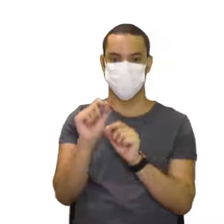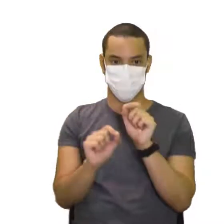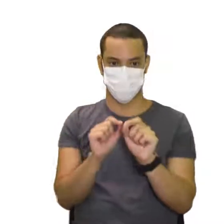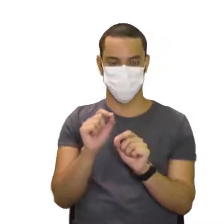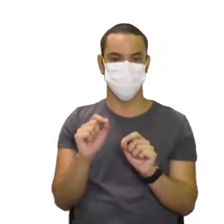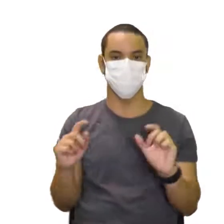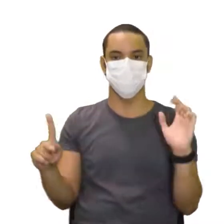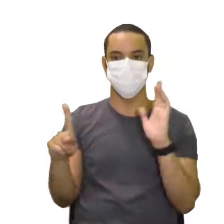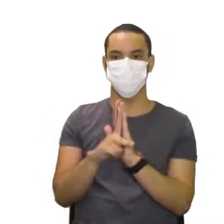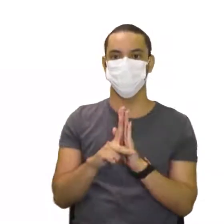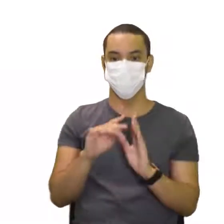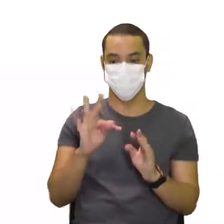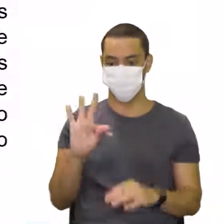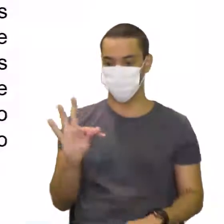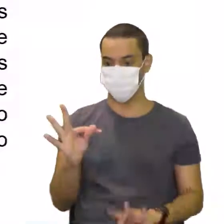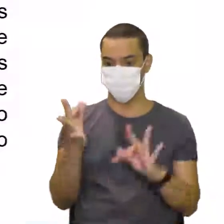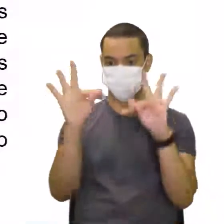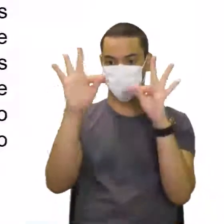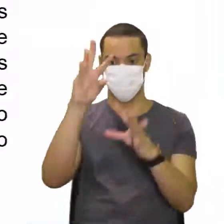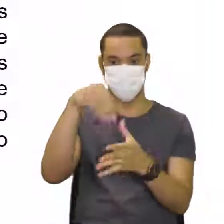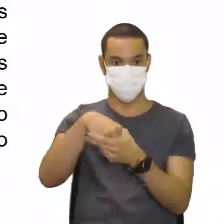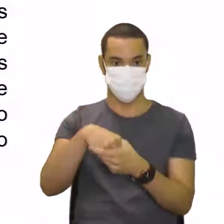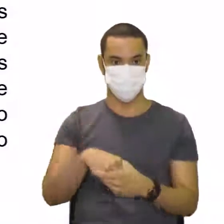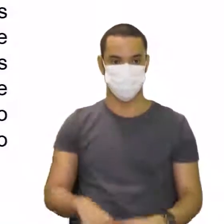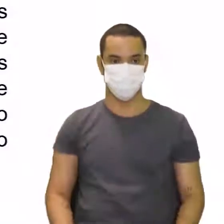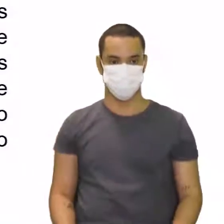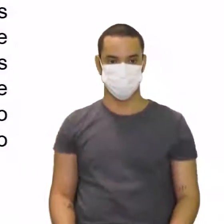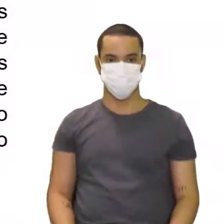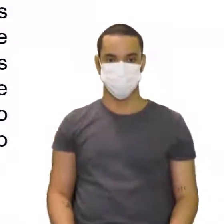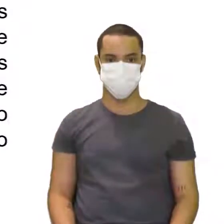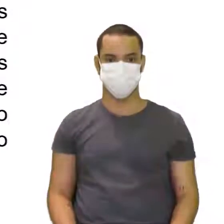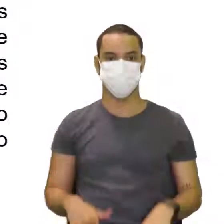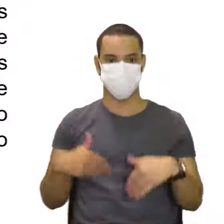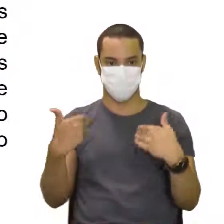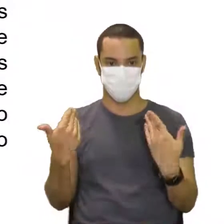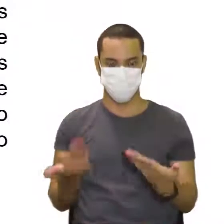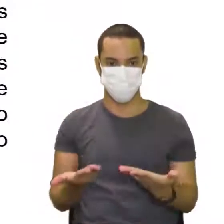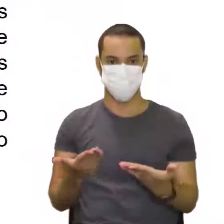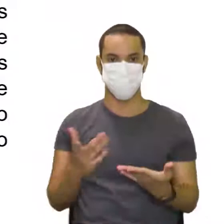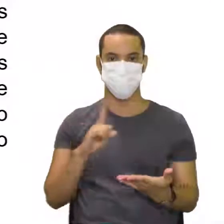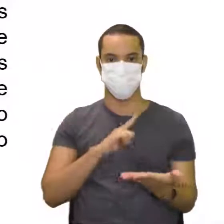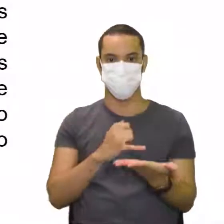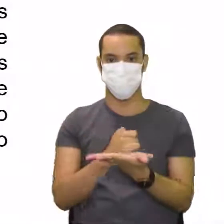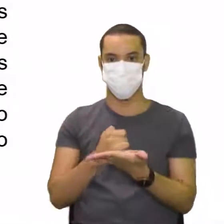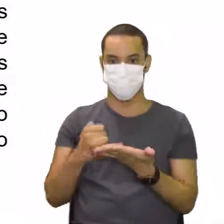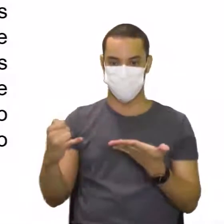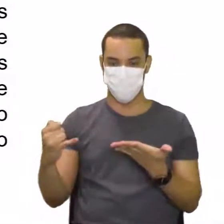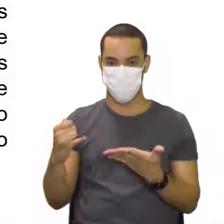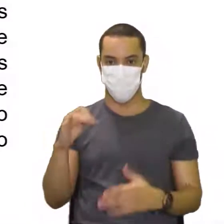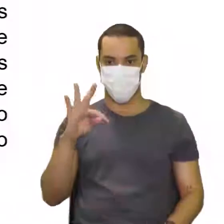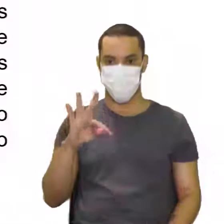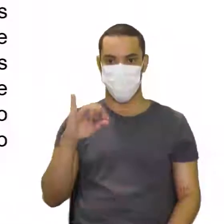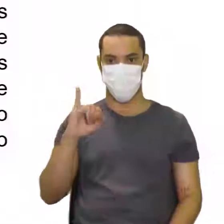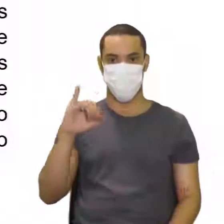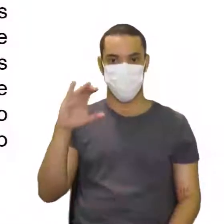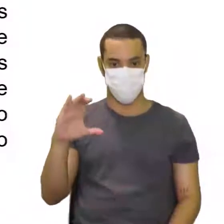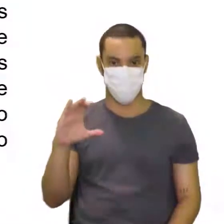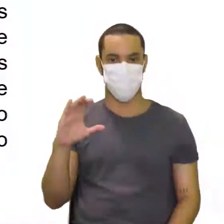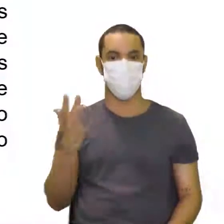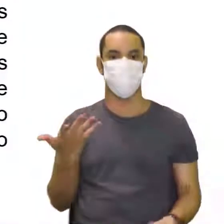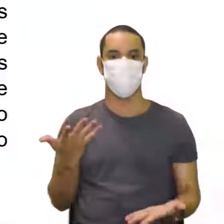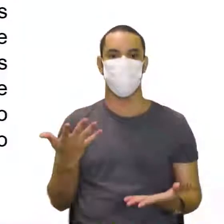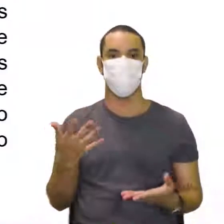questão da tecnologia mesmo, ok? Bom, começando aí com a introdução, a tecnologia da informação